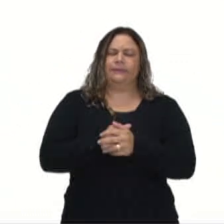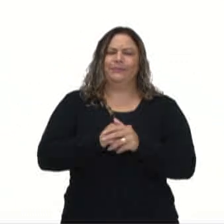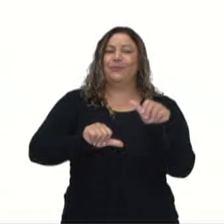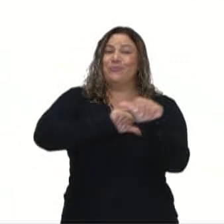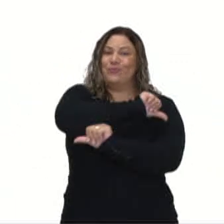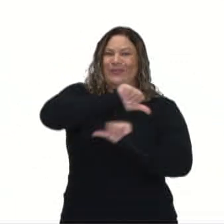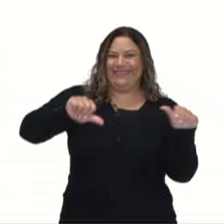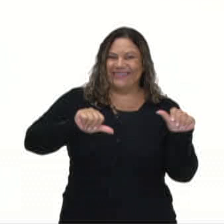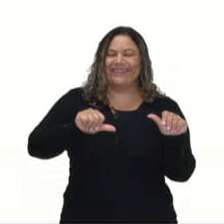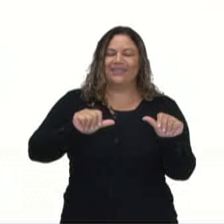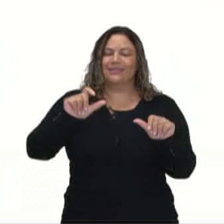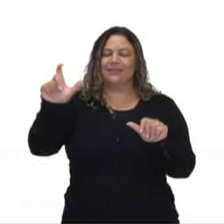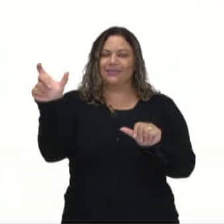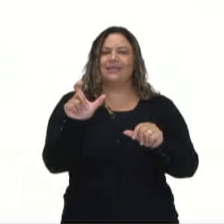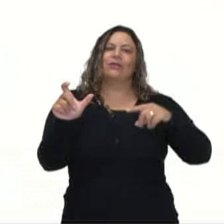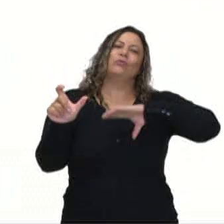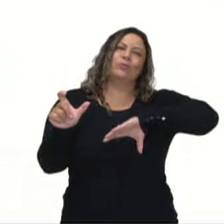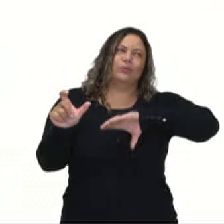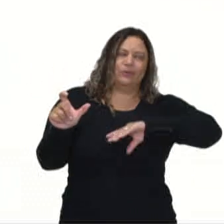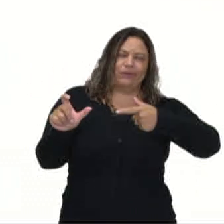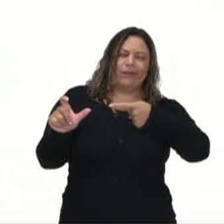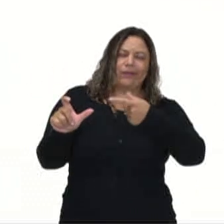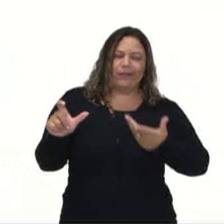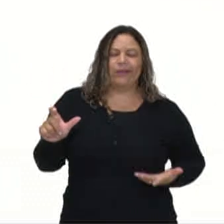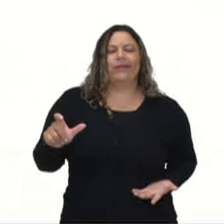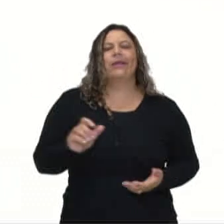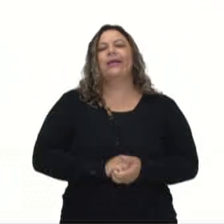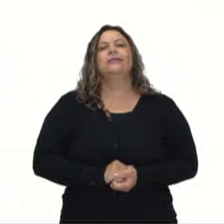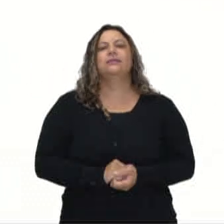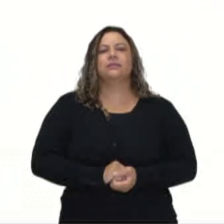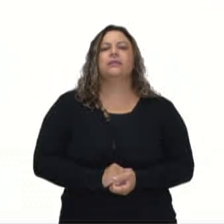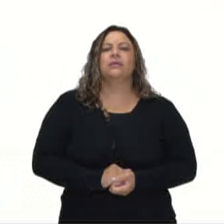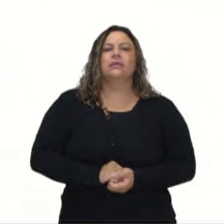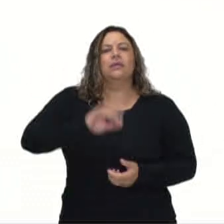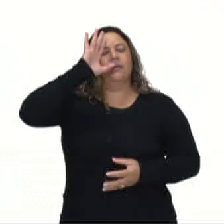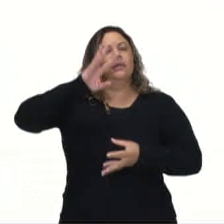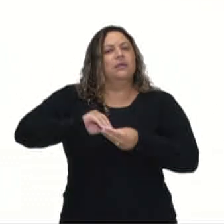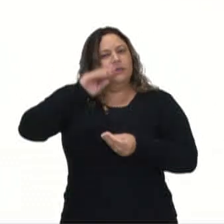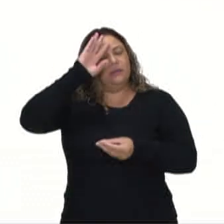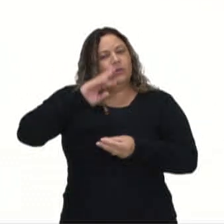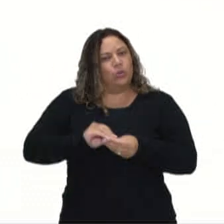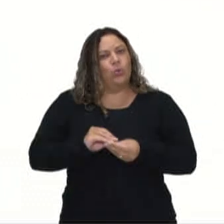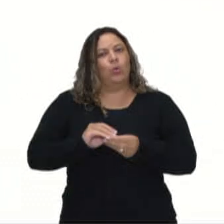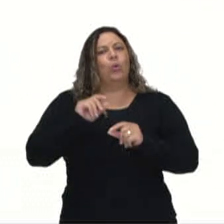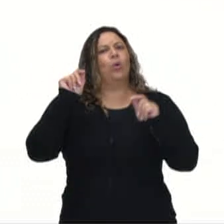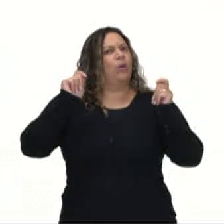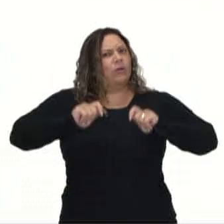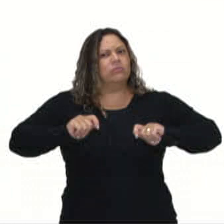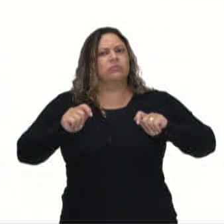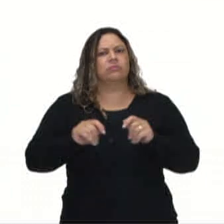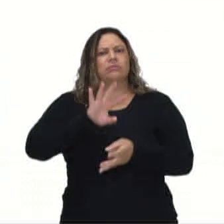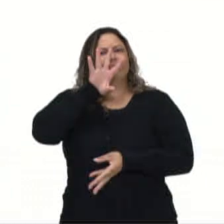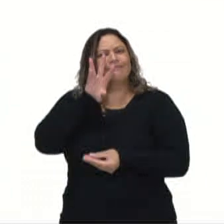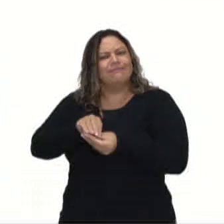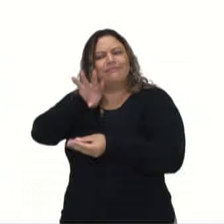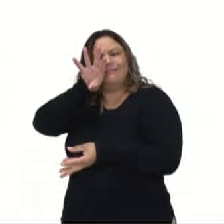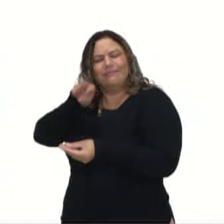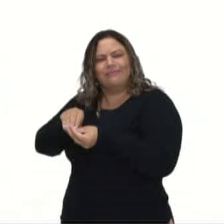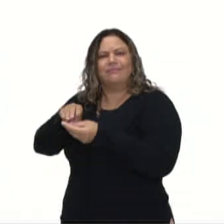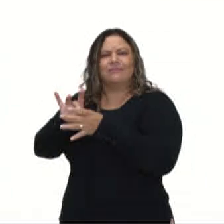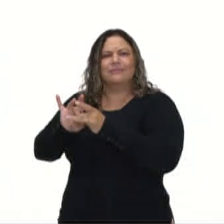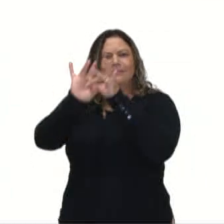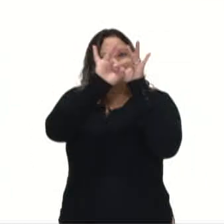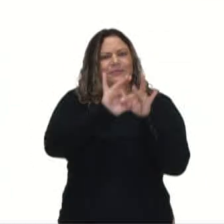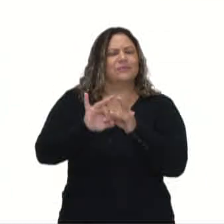ortográfica. Entretanto, reconhecendo, embora a conveniência de simplificar e uniformizar